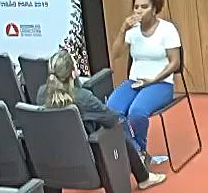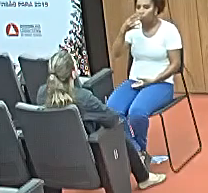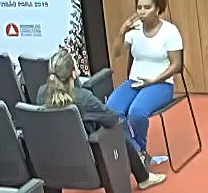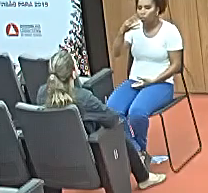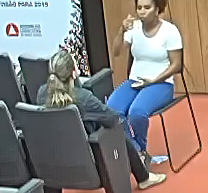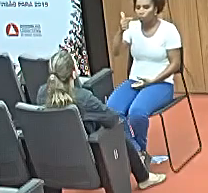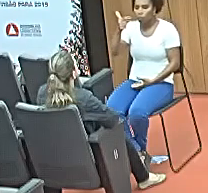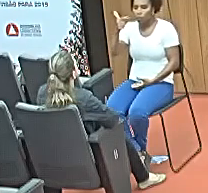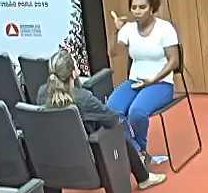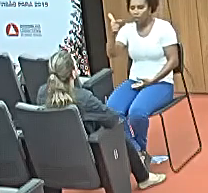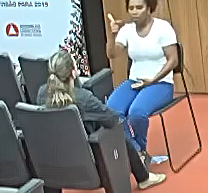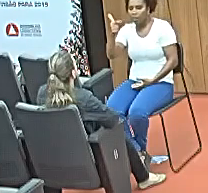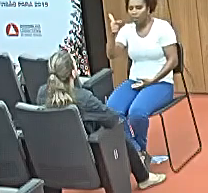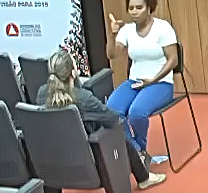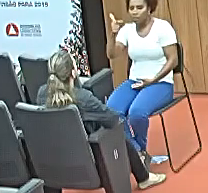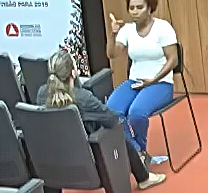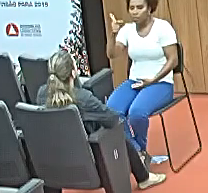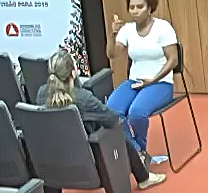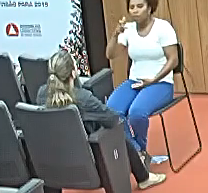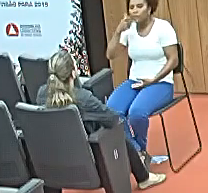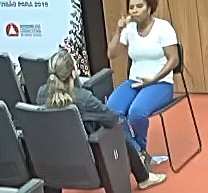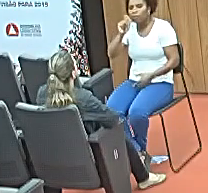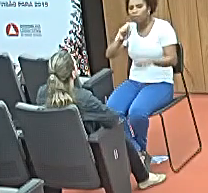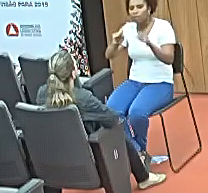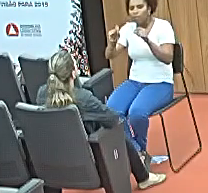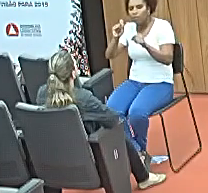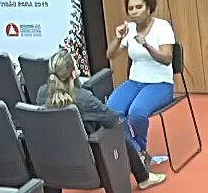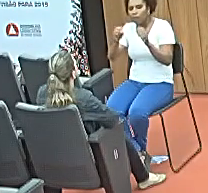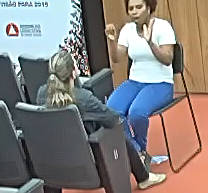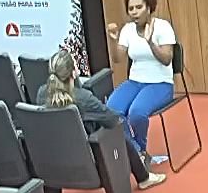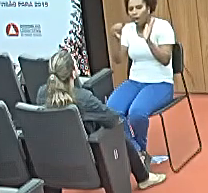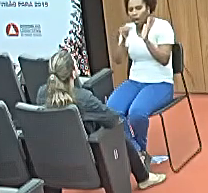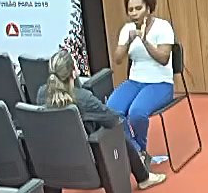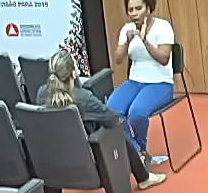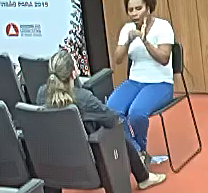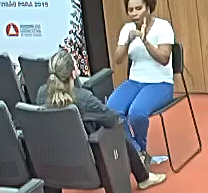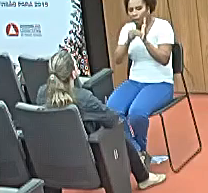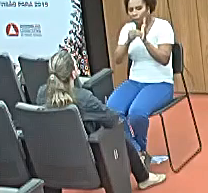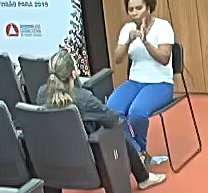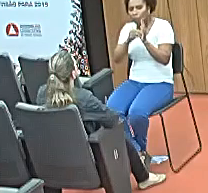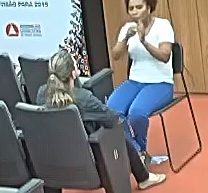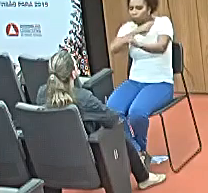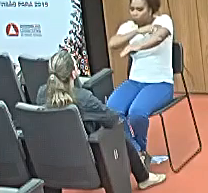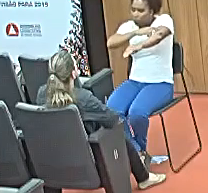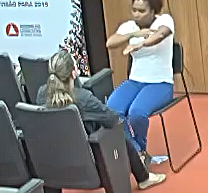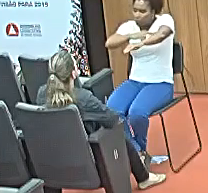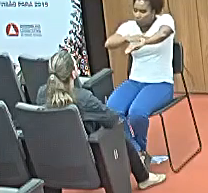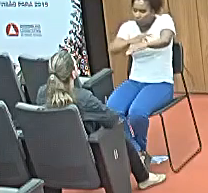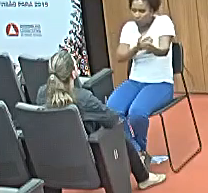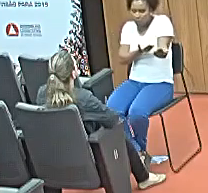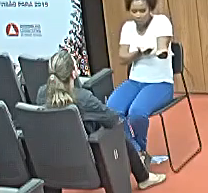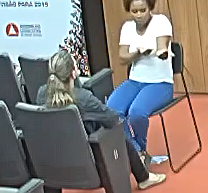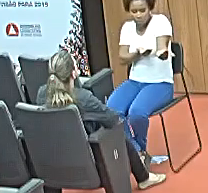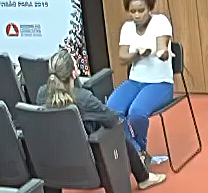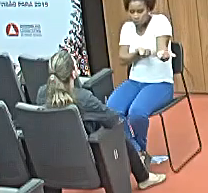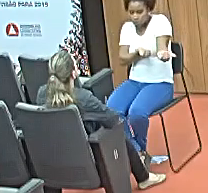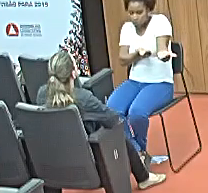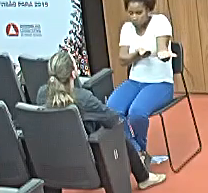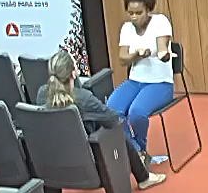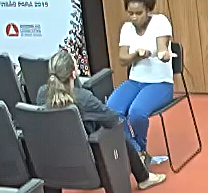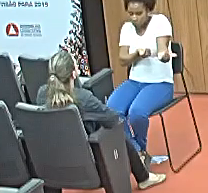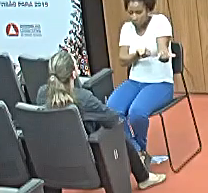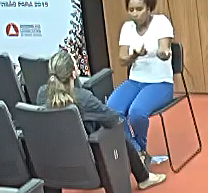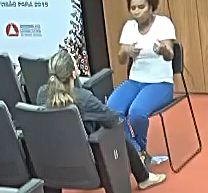ação que diz respeito ao atendimento aos adolescentes ligados do sistema socioeducativo com vistas ao fortalecimento